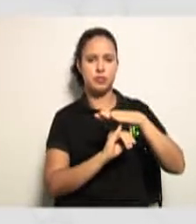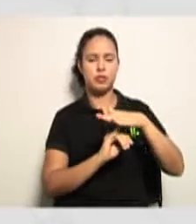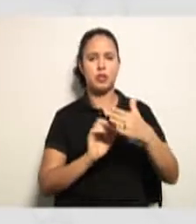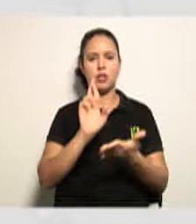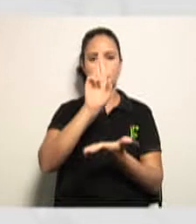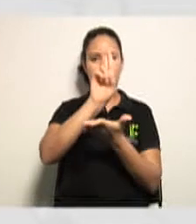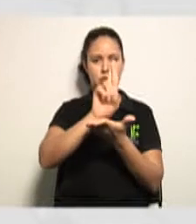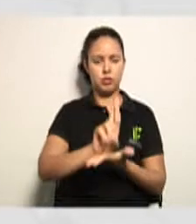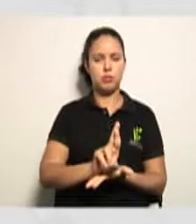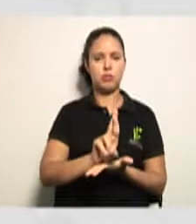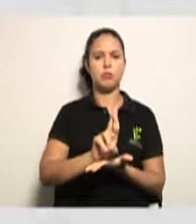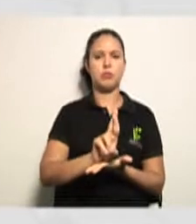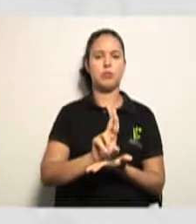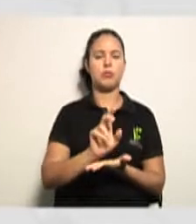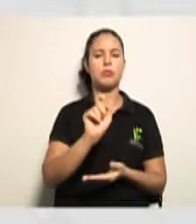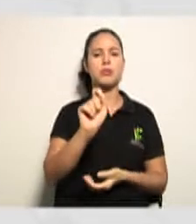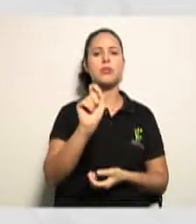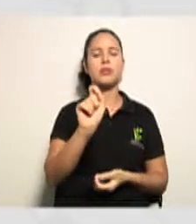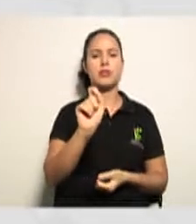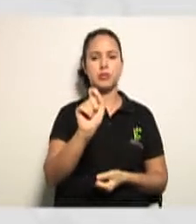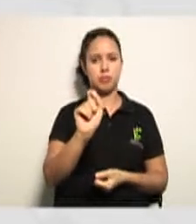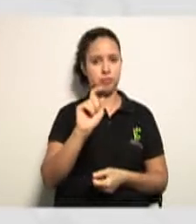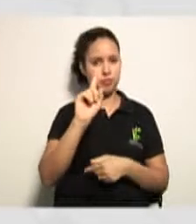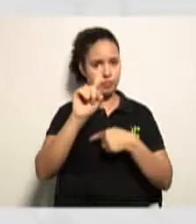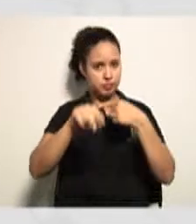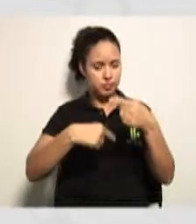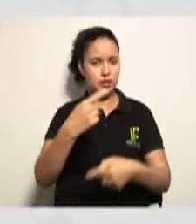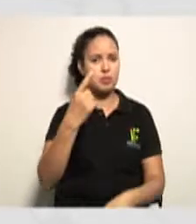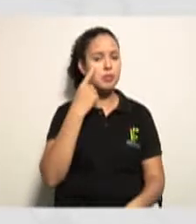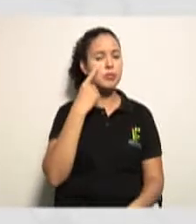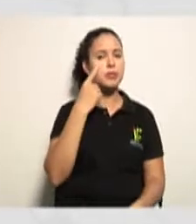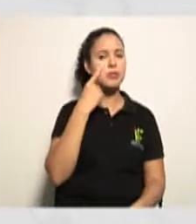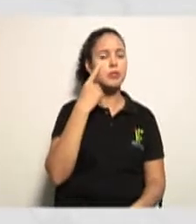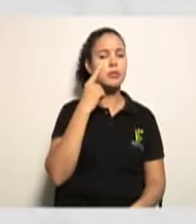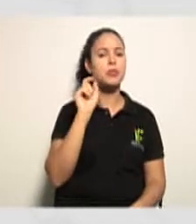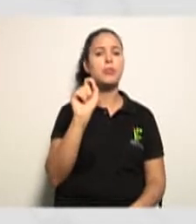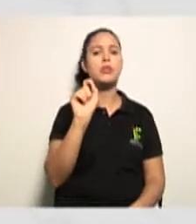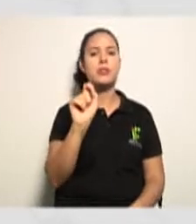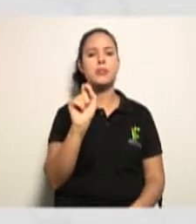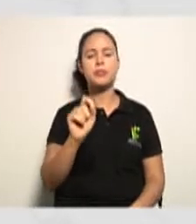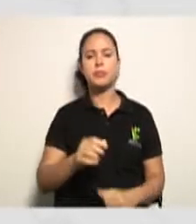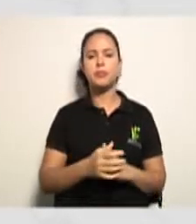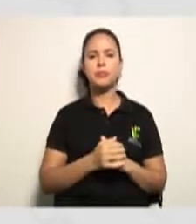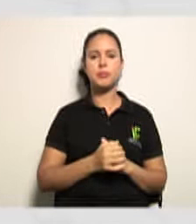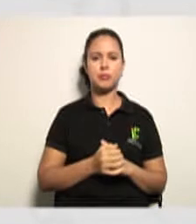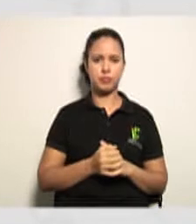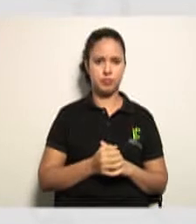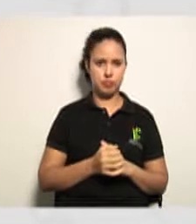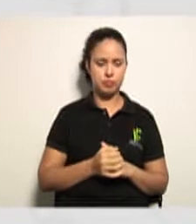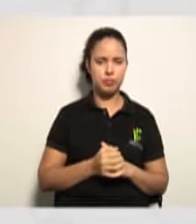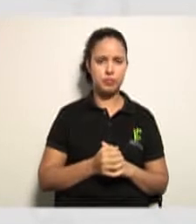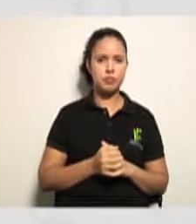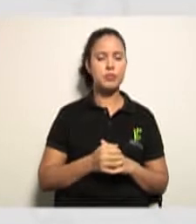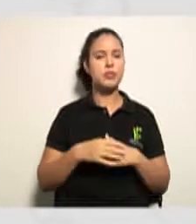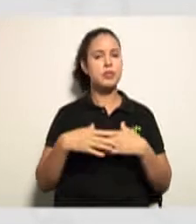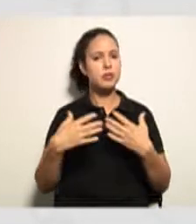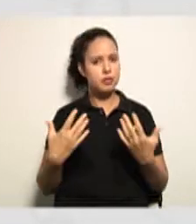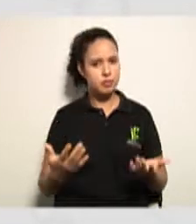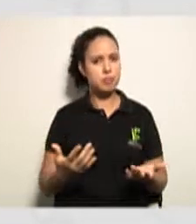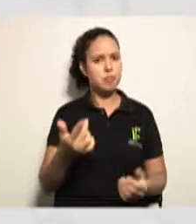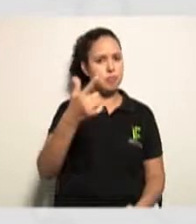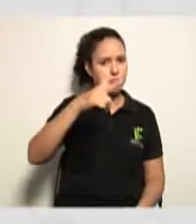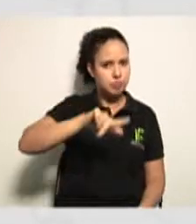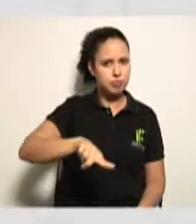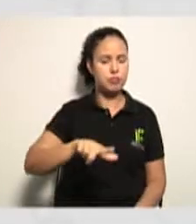esses recursos nós vamos ver daqui a pouquinho quais são. Exatamente, trazendo mais um conceito